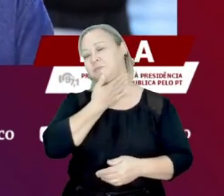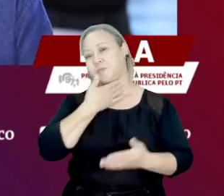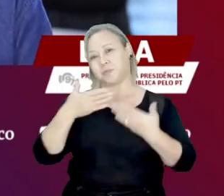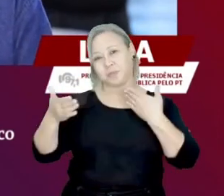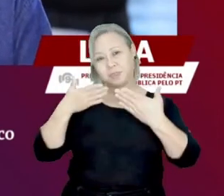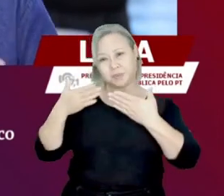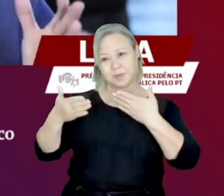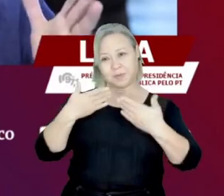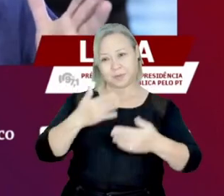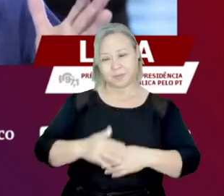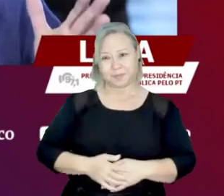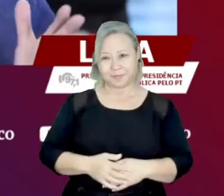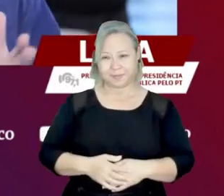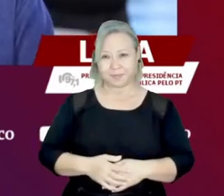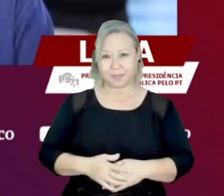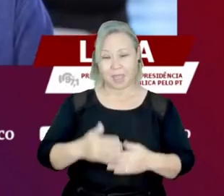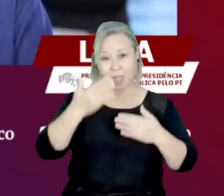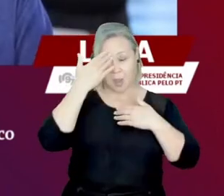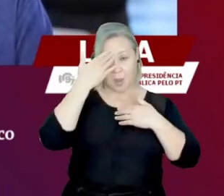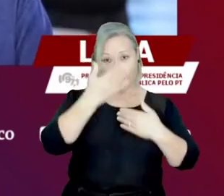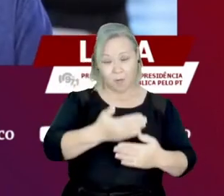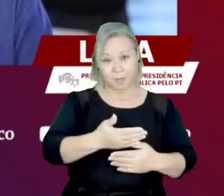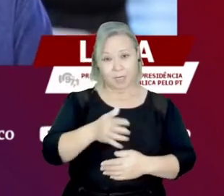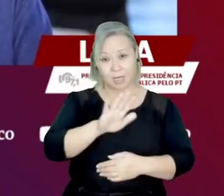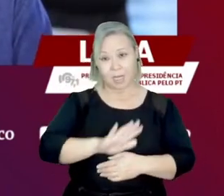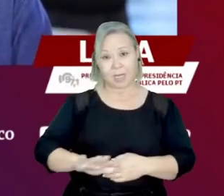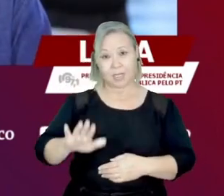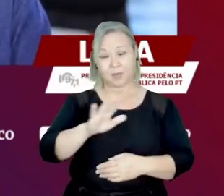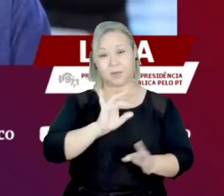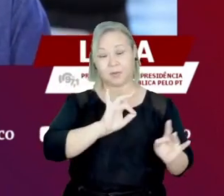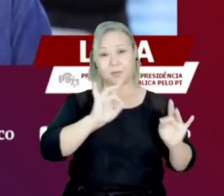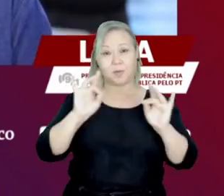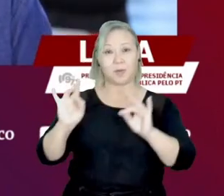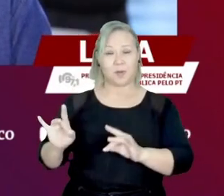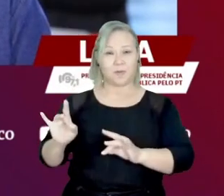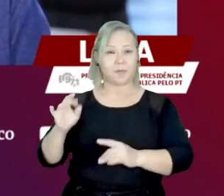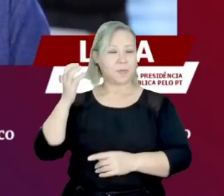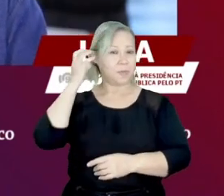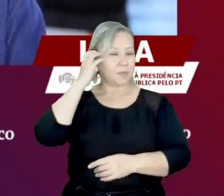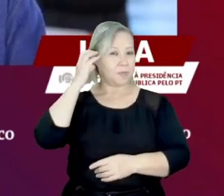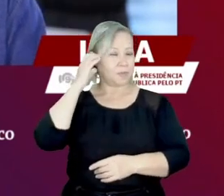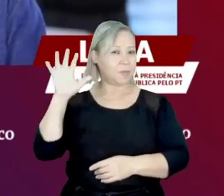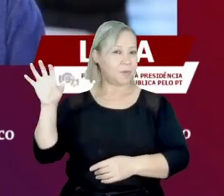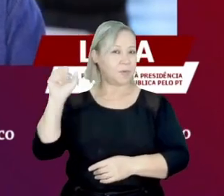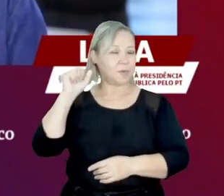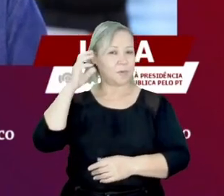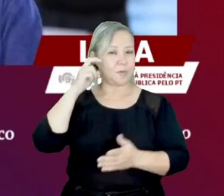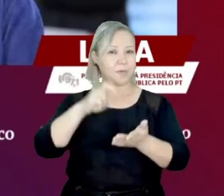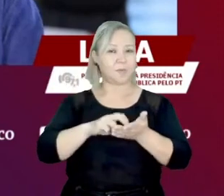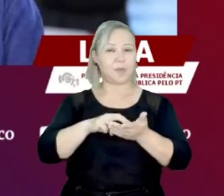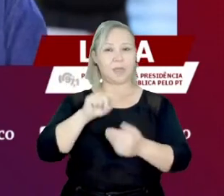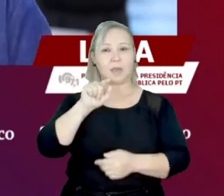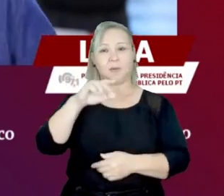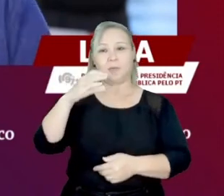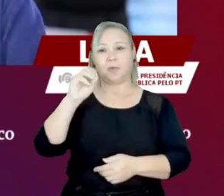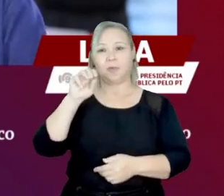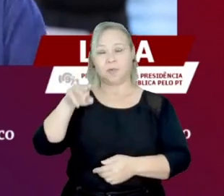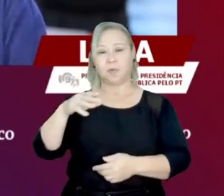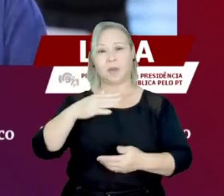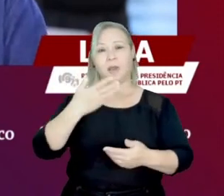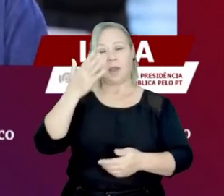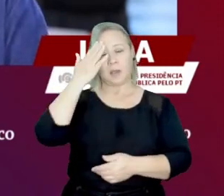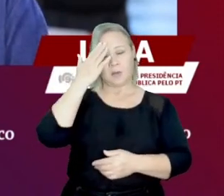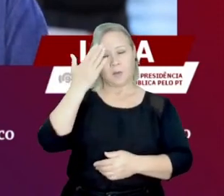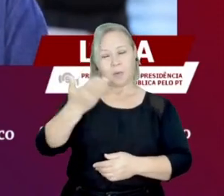Minas Gerais. Dia 15, estaremos em Uberlândia para fazer um grande ato em defesa da soberania da